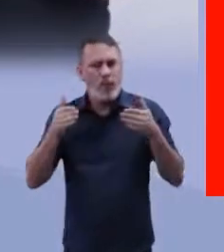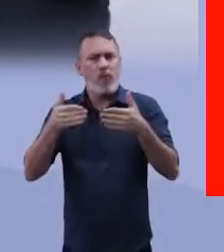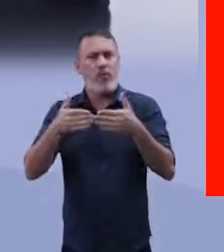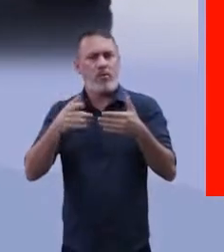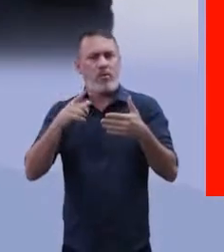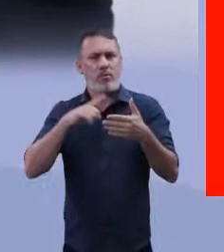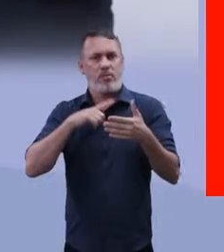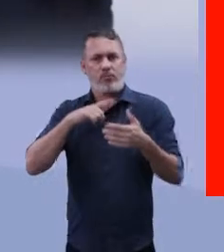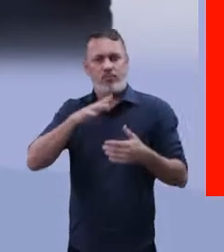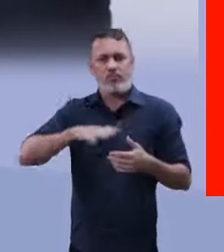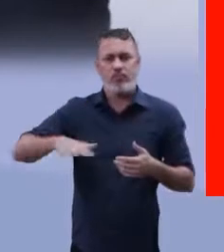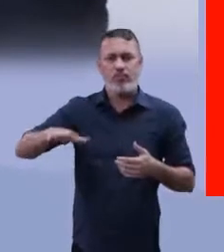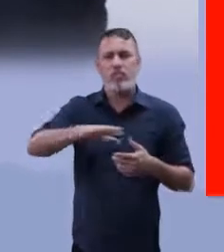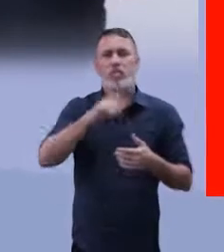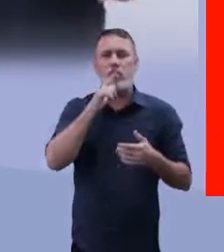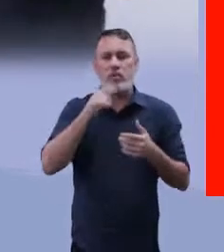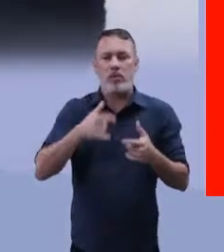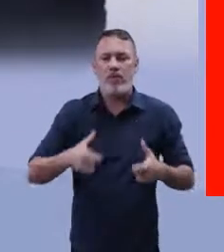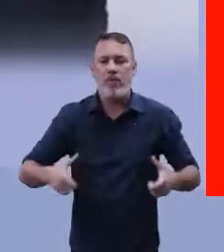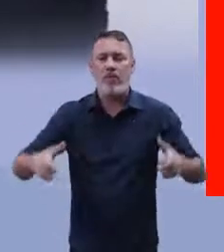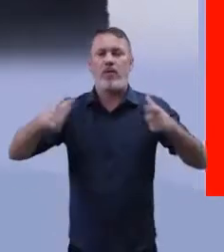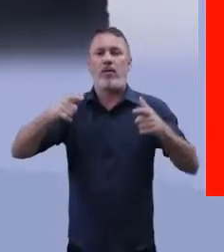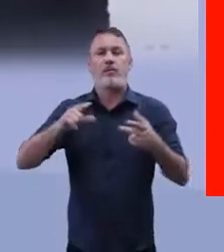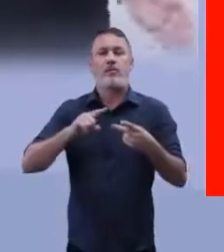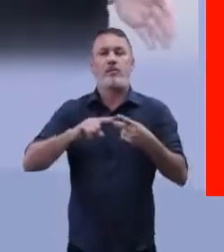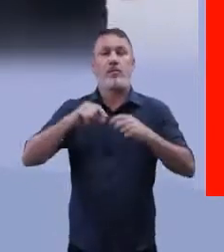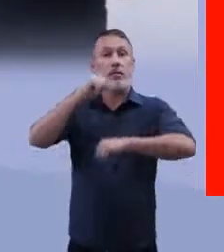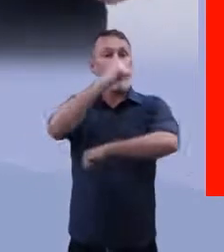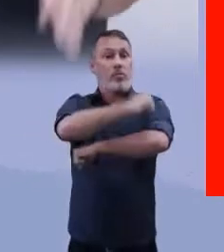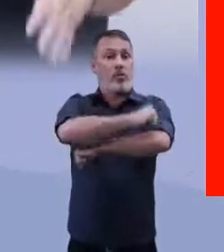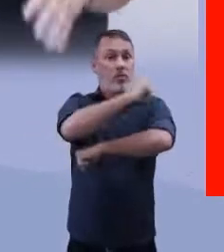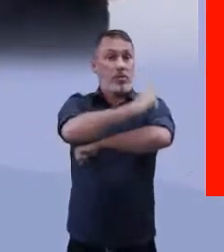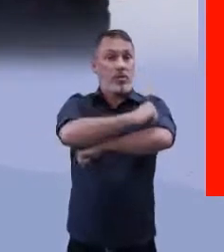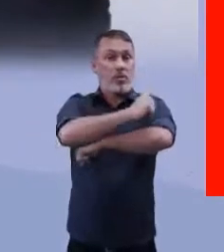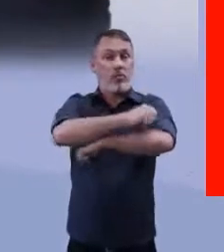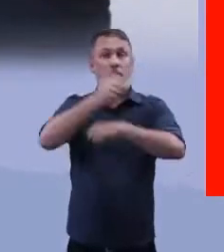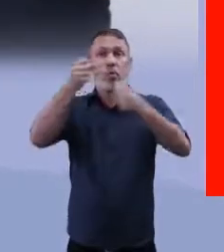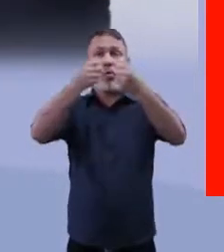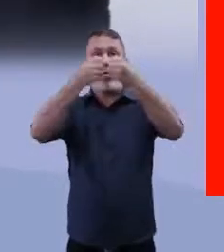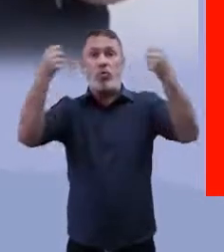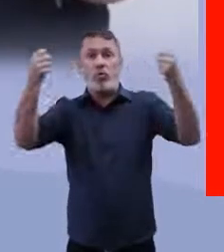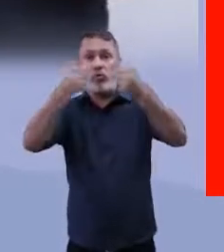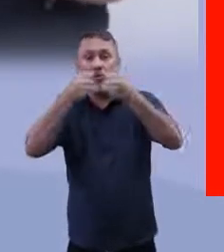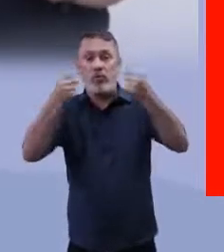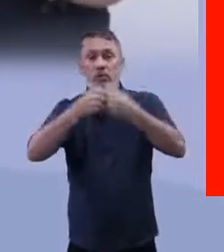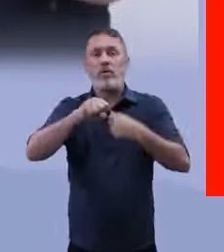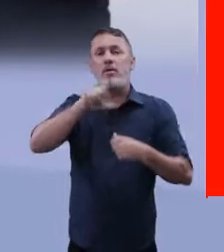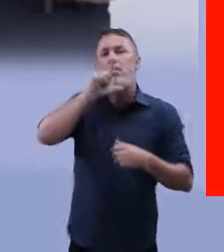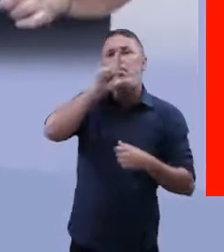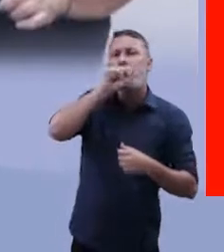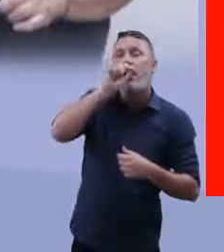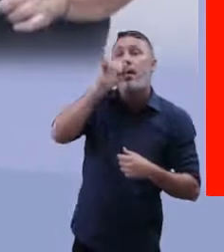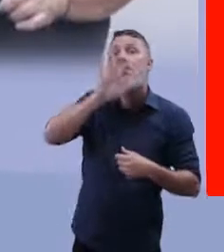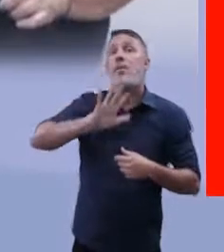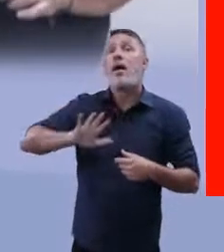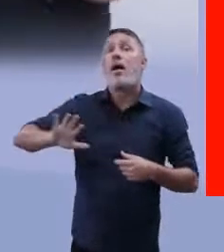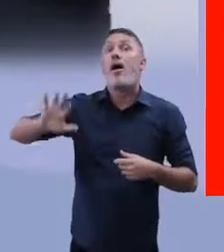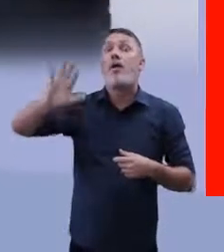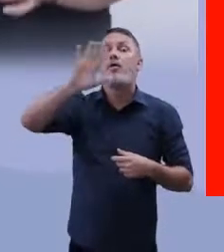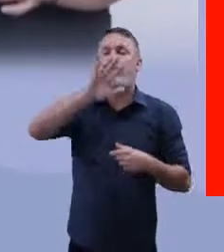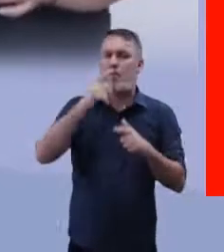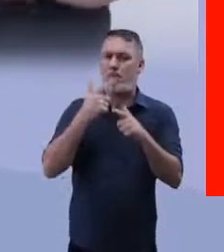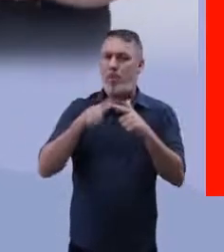enfoque em vasos, janelas, cortinas, pássaros, mas não problemas sociais.